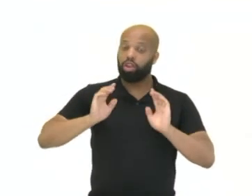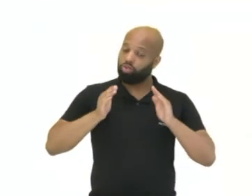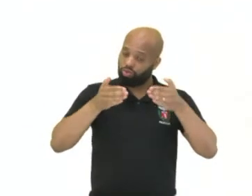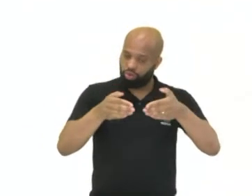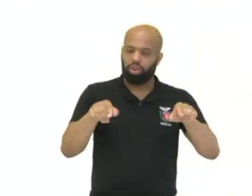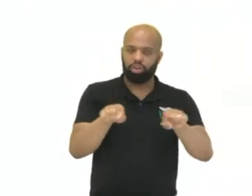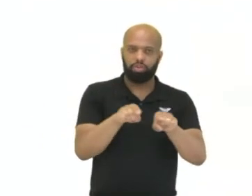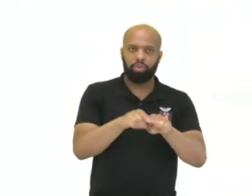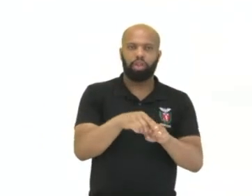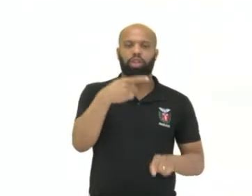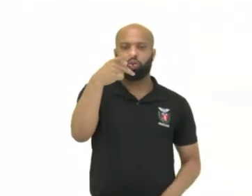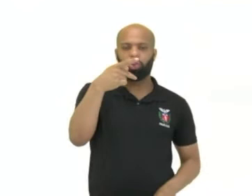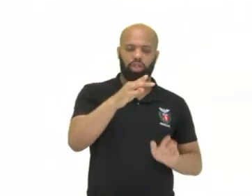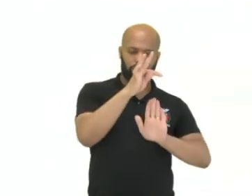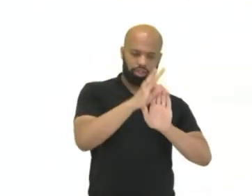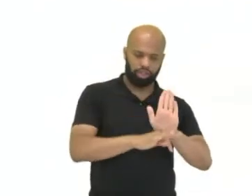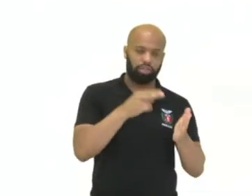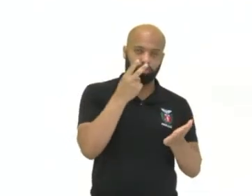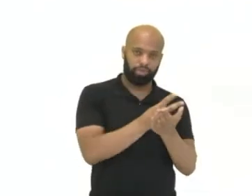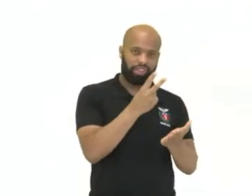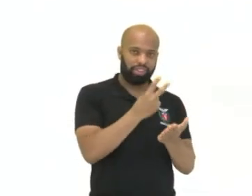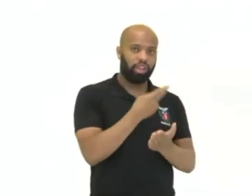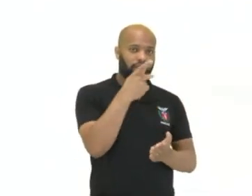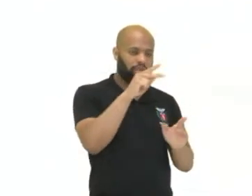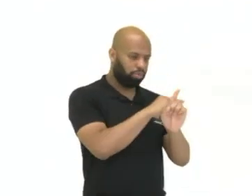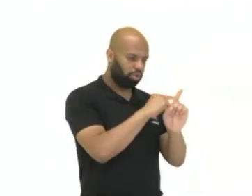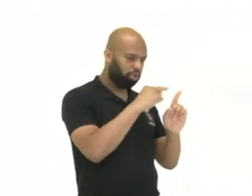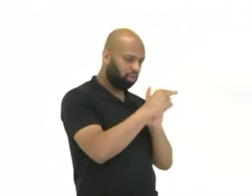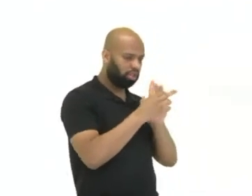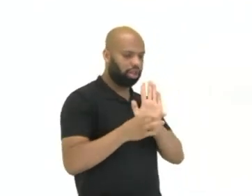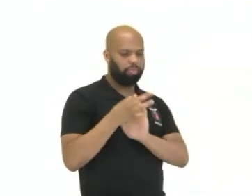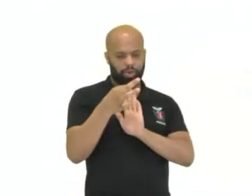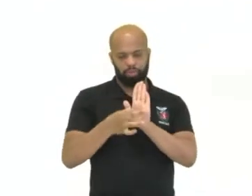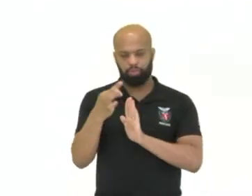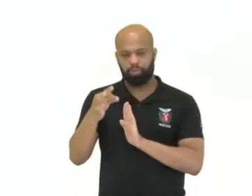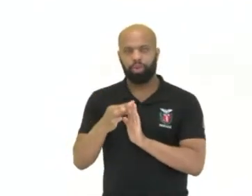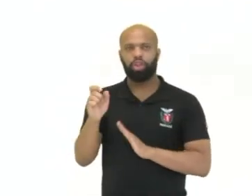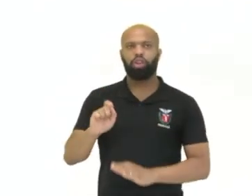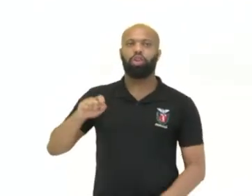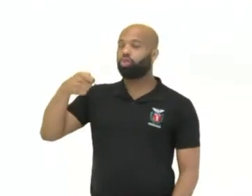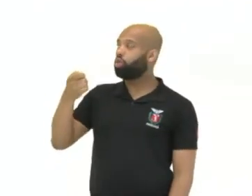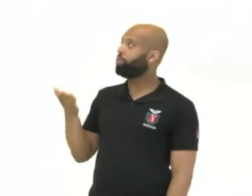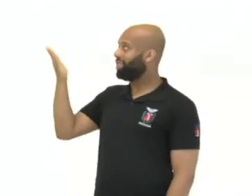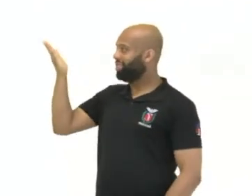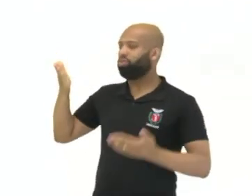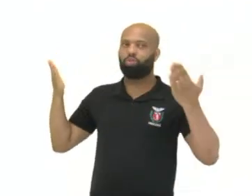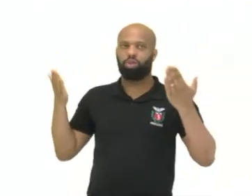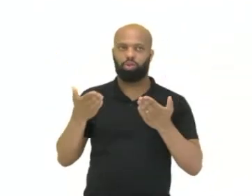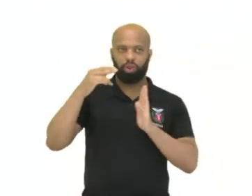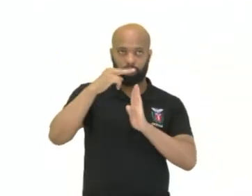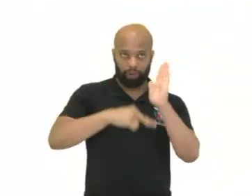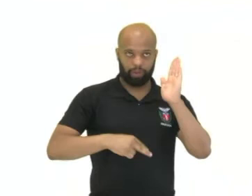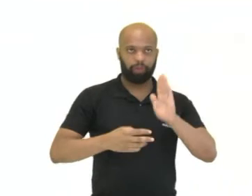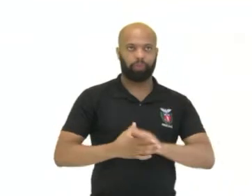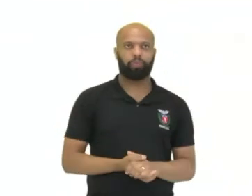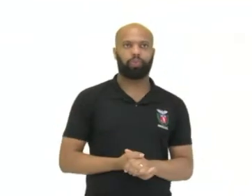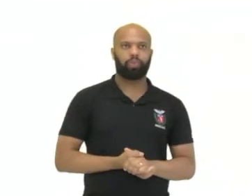foco, sempre defendendo o ponto de vista com os argumentos sobre este recorte aqui em questão. Vamos ler o